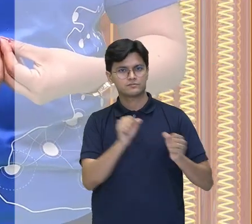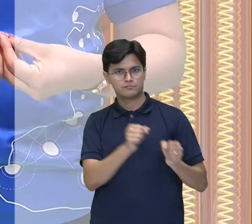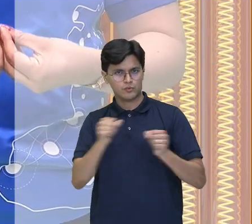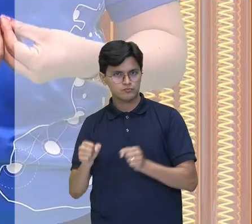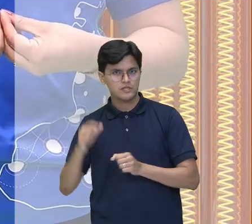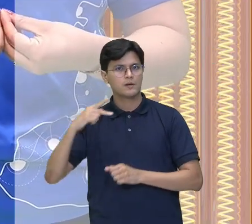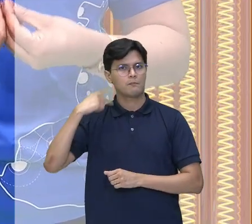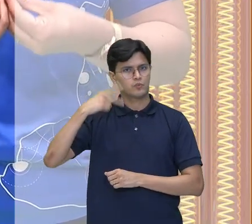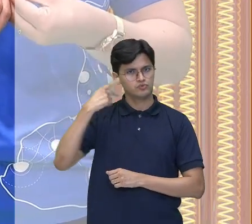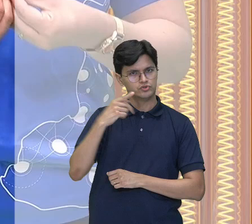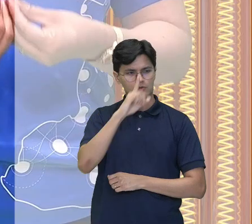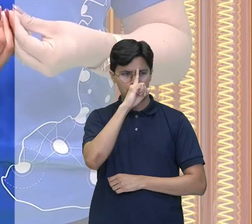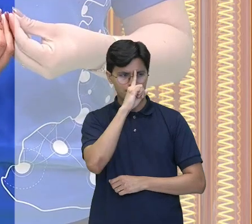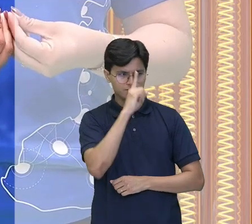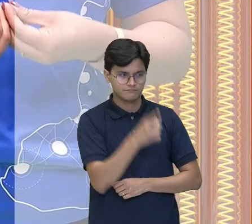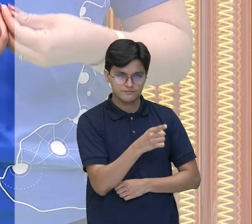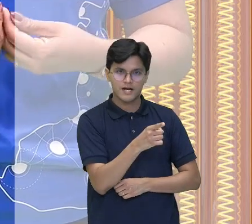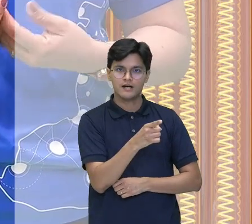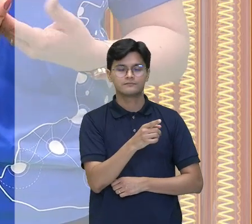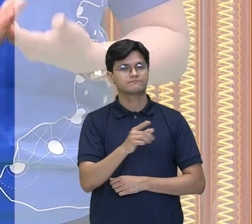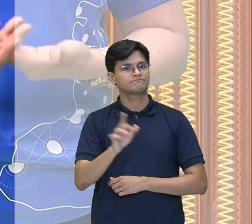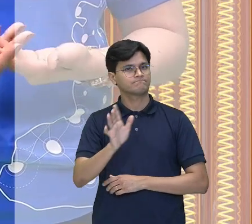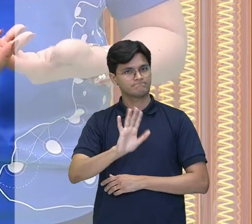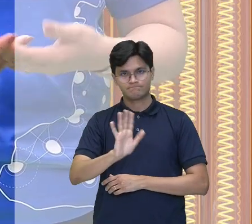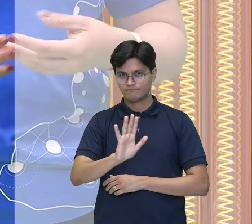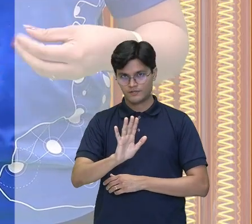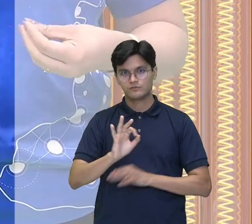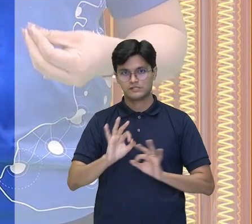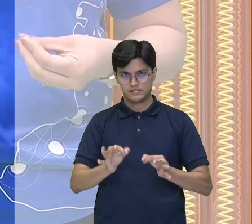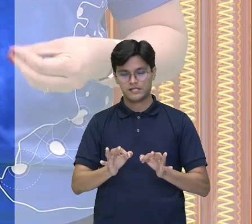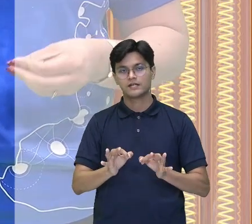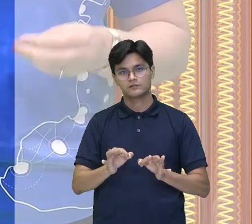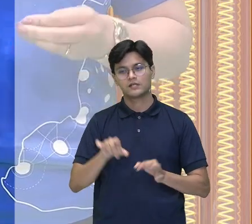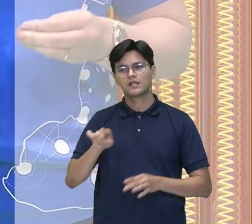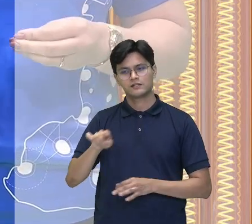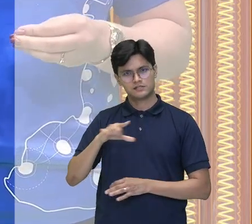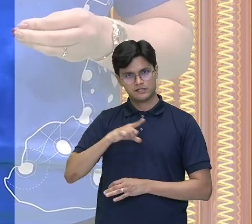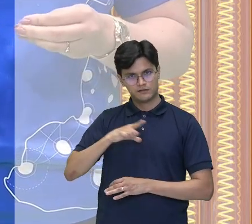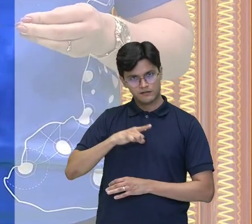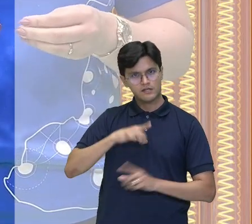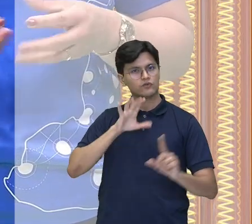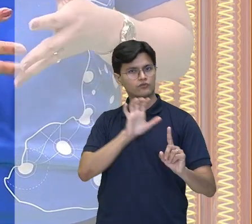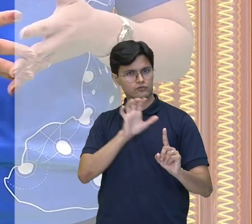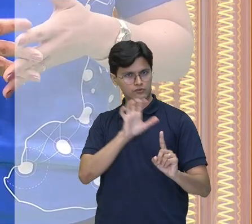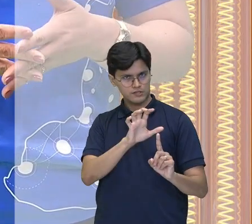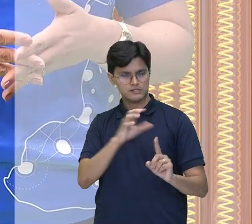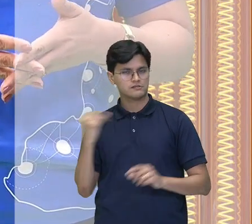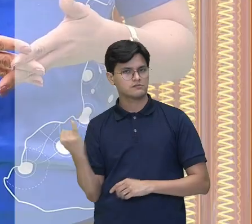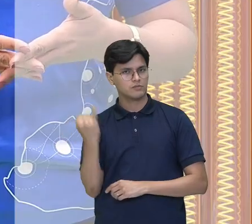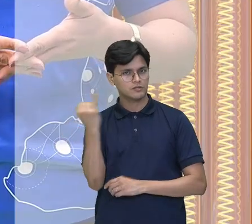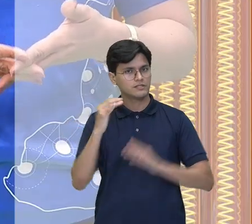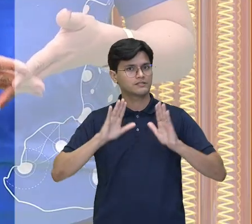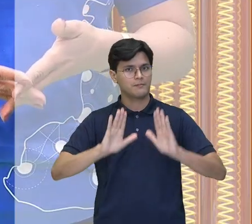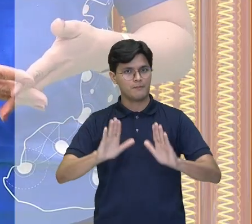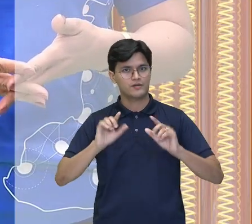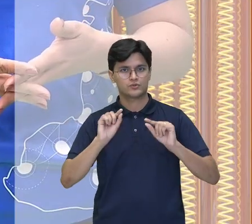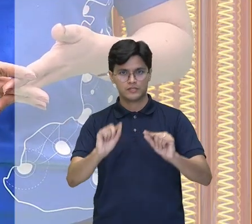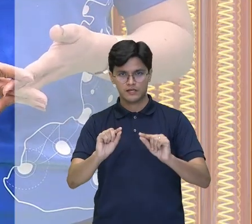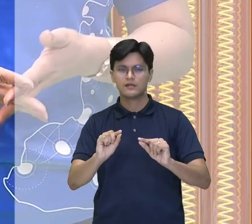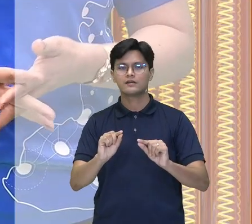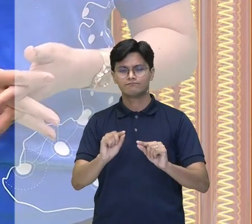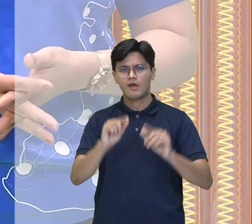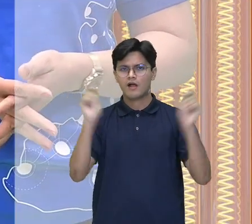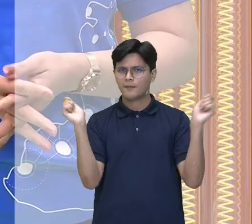político de fato. A sua influência é notável, é notória, porém eles não tinham a